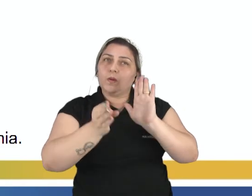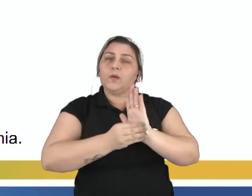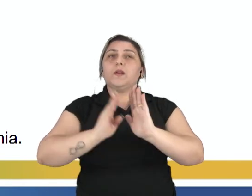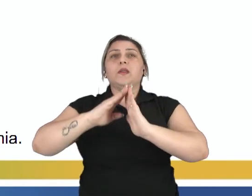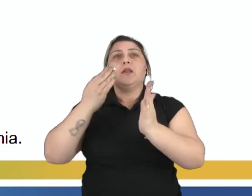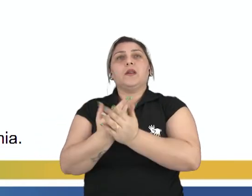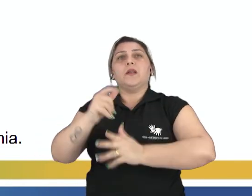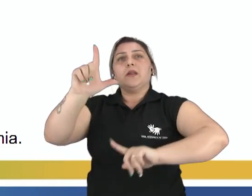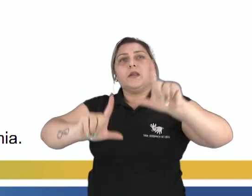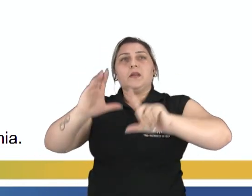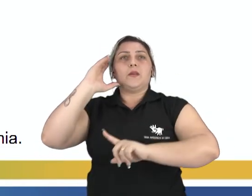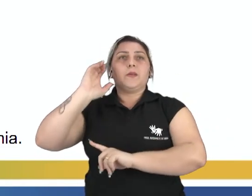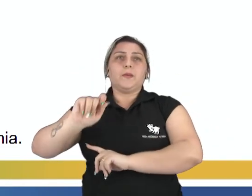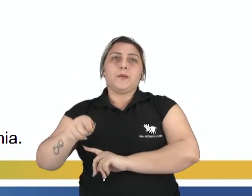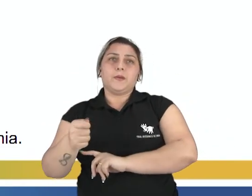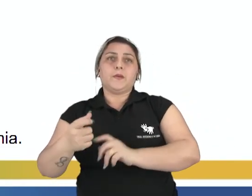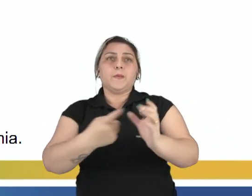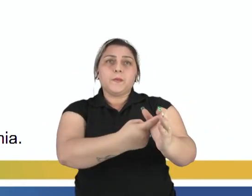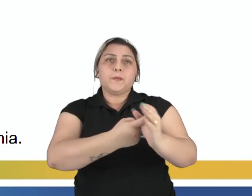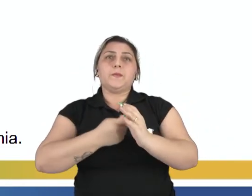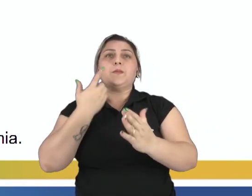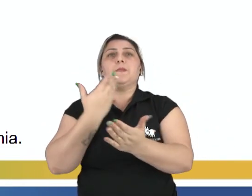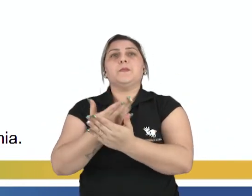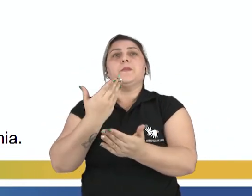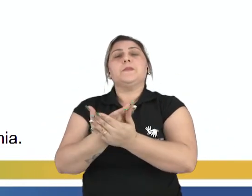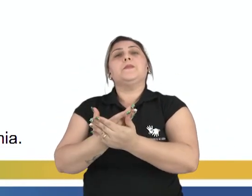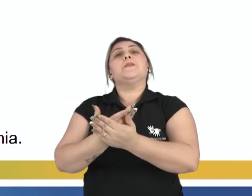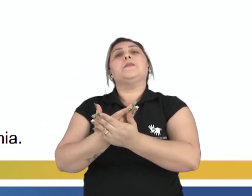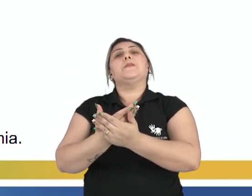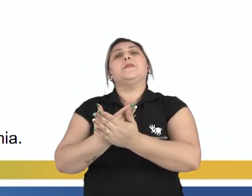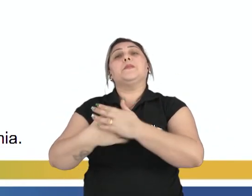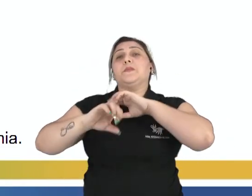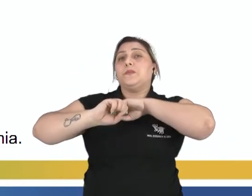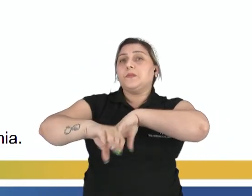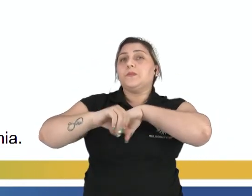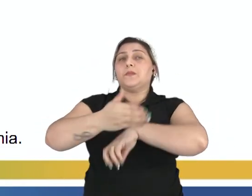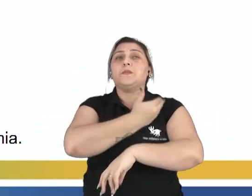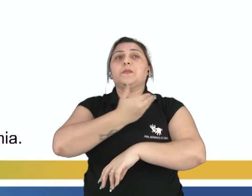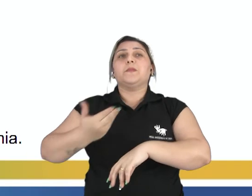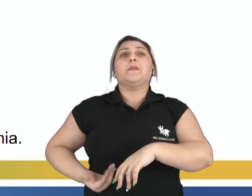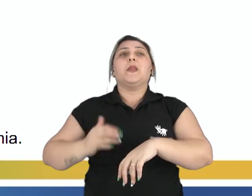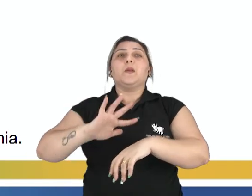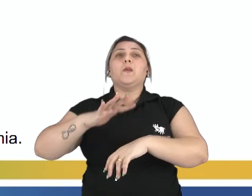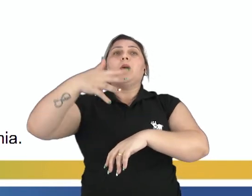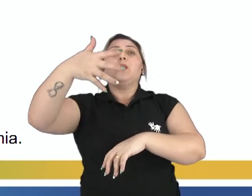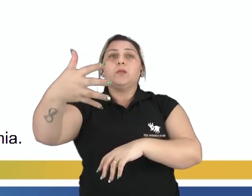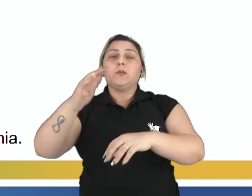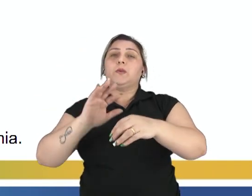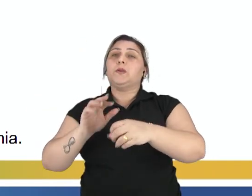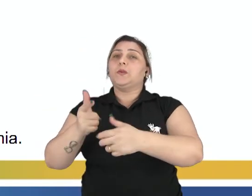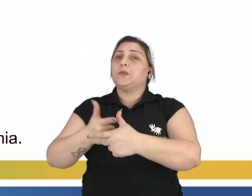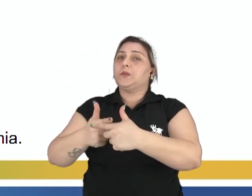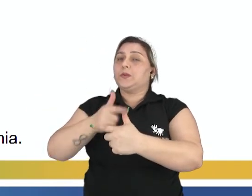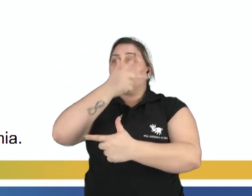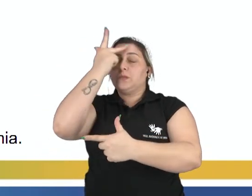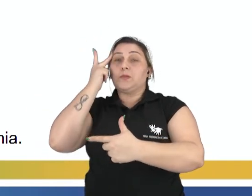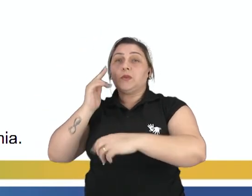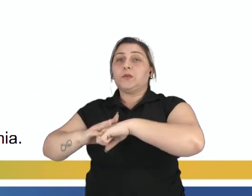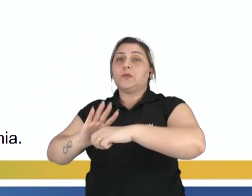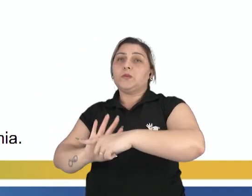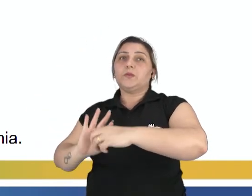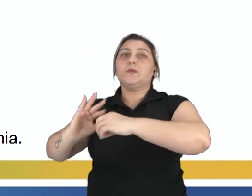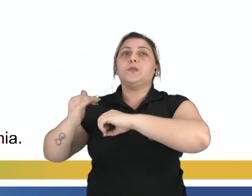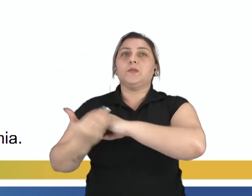rádio e televisão? Foi a suspensão das aulas na rede de ensino? Foi o aumento dos casos de Covid-19 no estado do